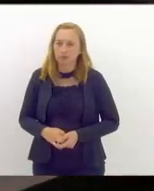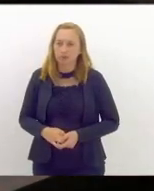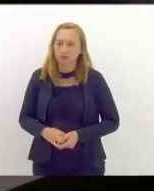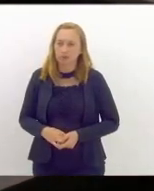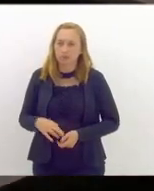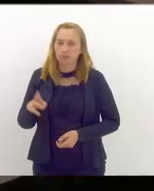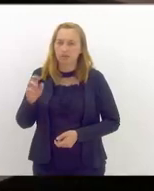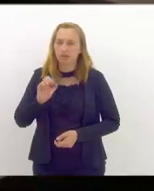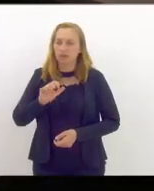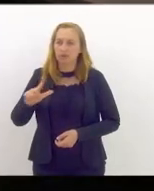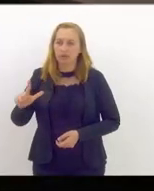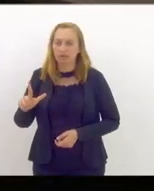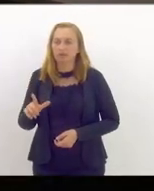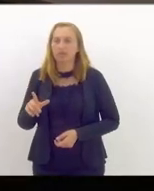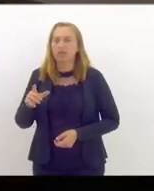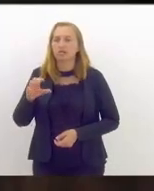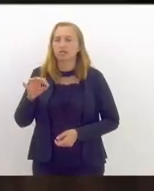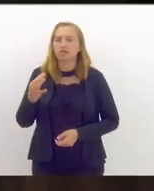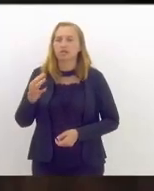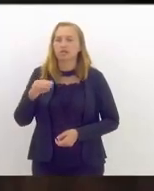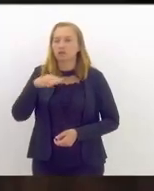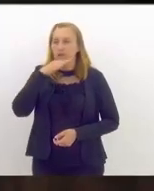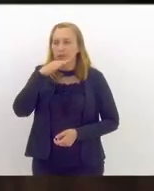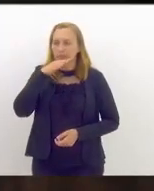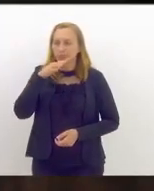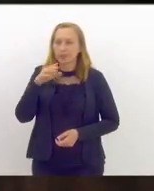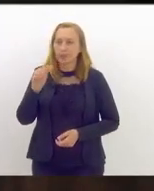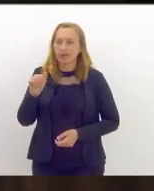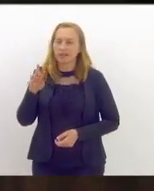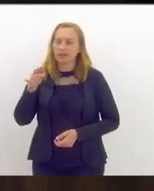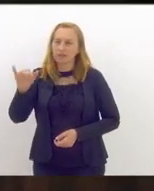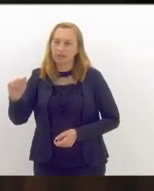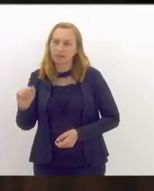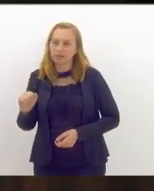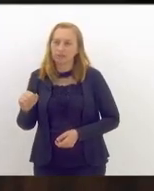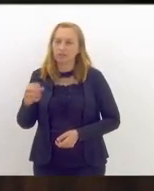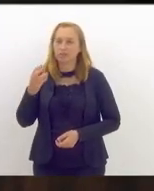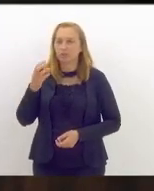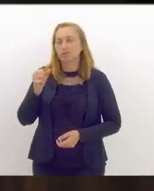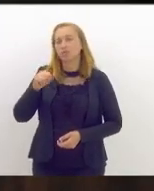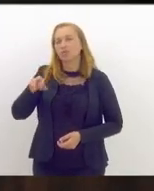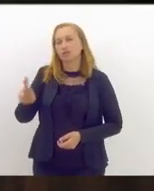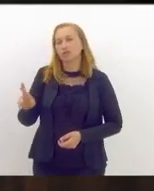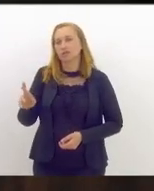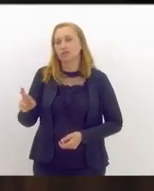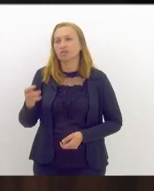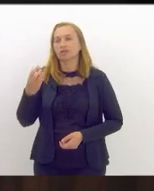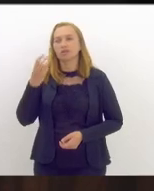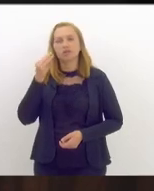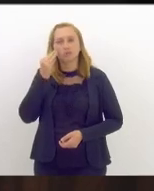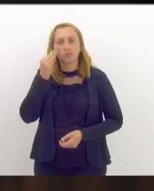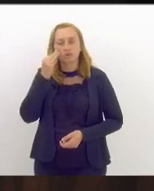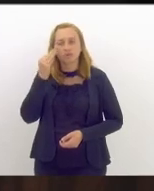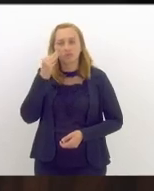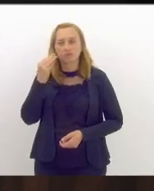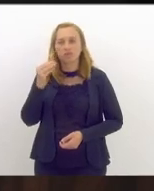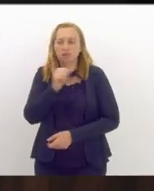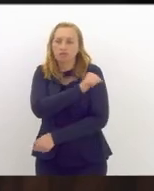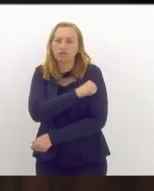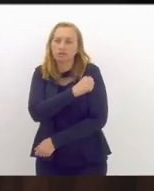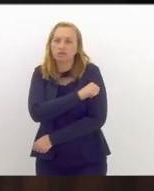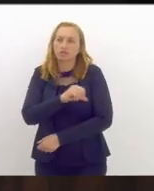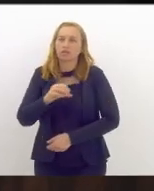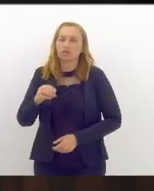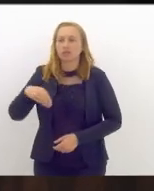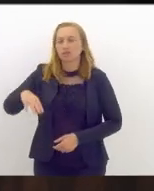Rafael do gordo Chiquinho da Mangueira Adriana Rosemberg Reis Mônica Francisco Ferreira Regiane